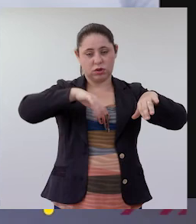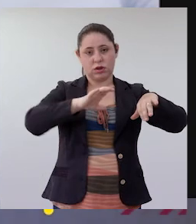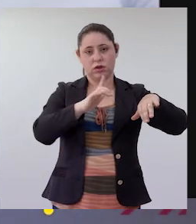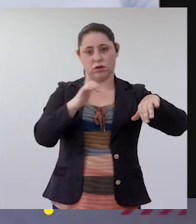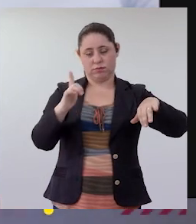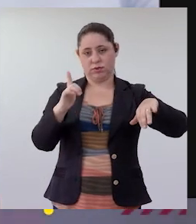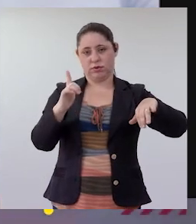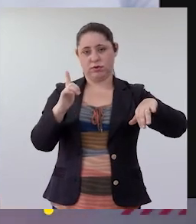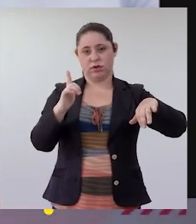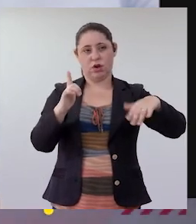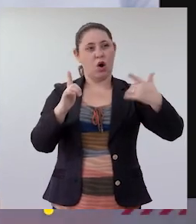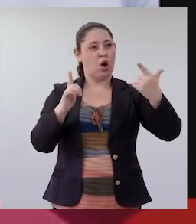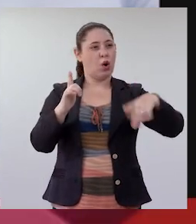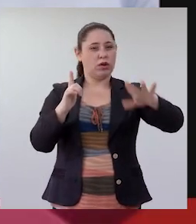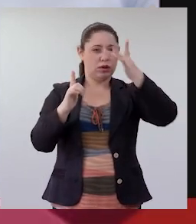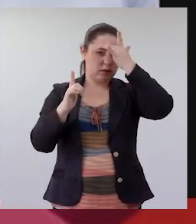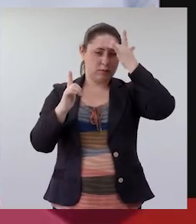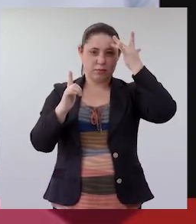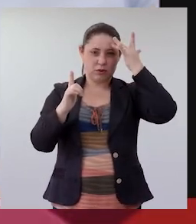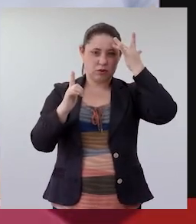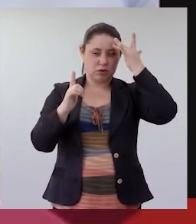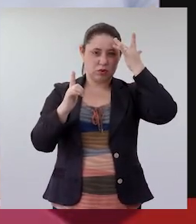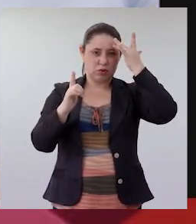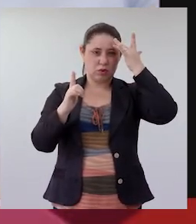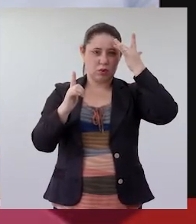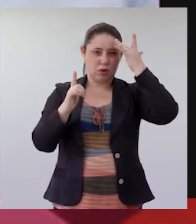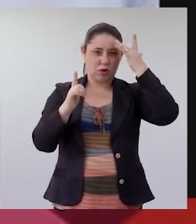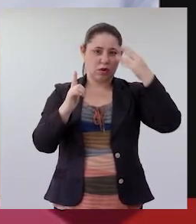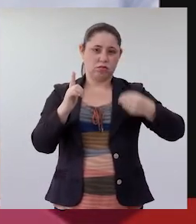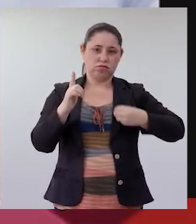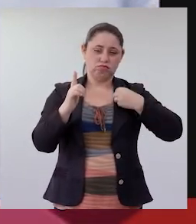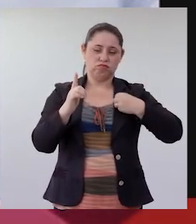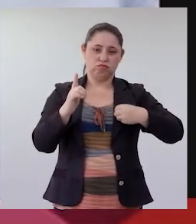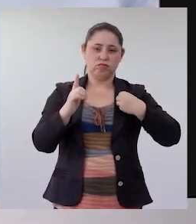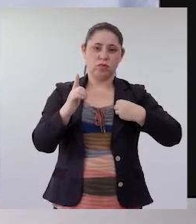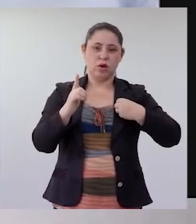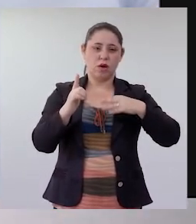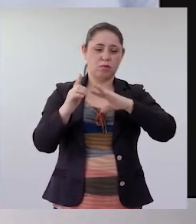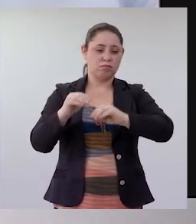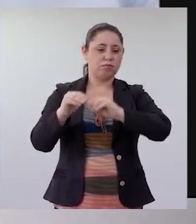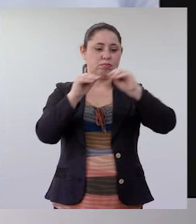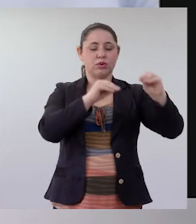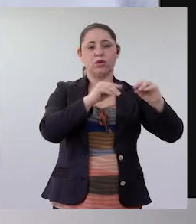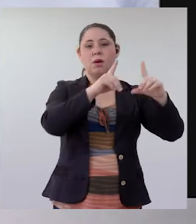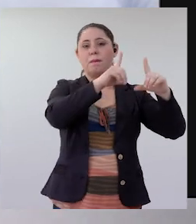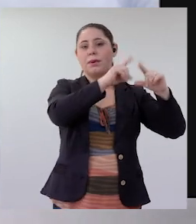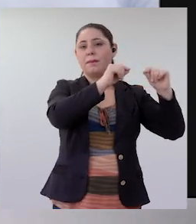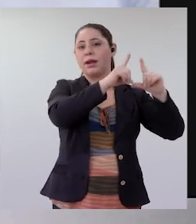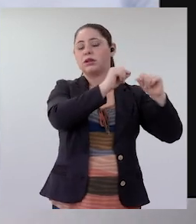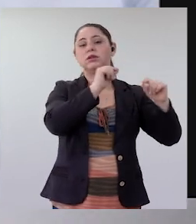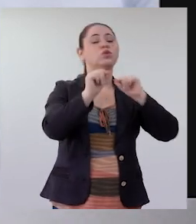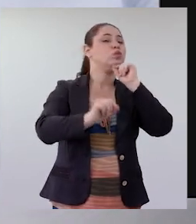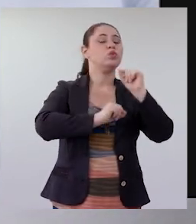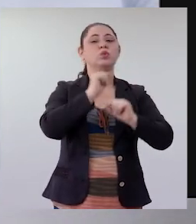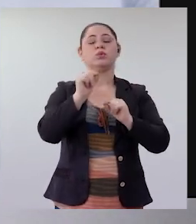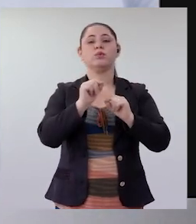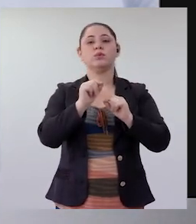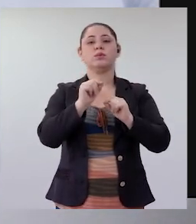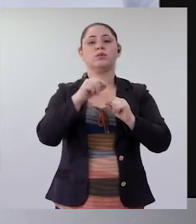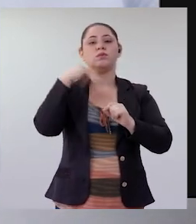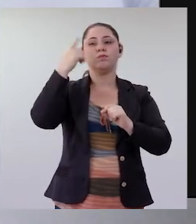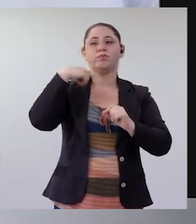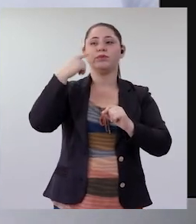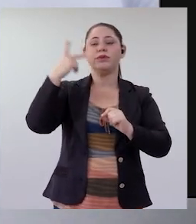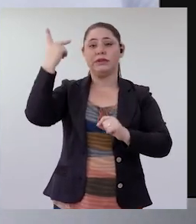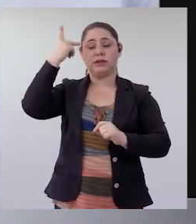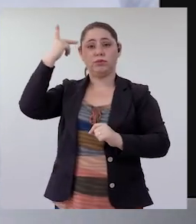Campo Grande, e o outro que fazia parte desse relacionamento se mudou para Brasília, e o advogado